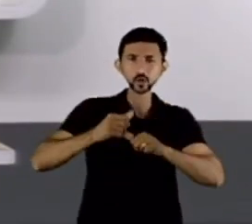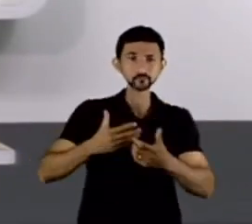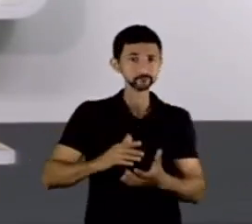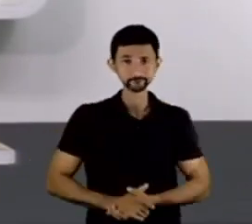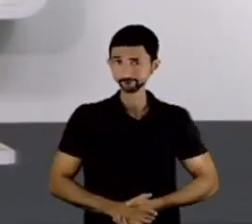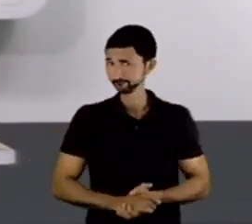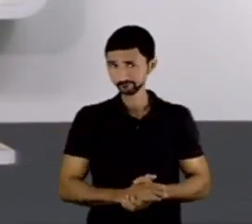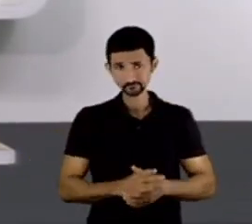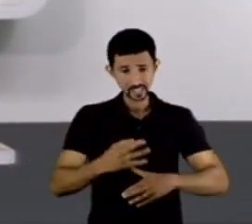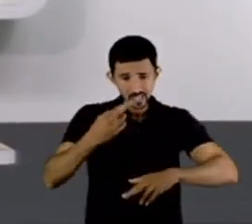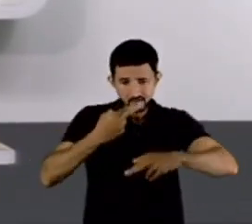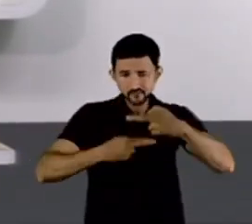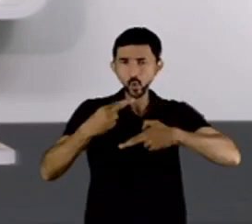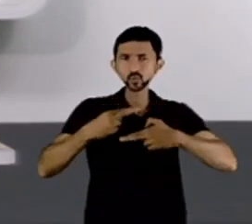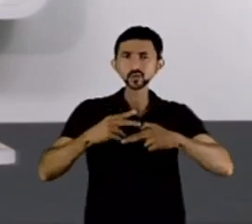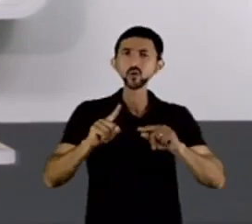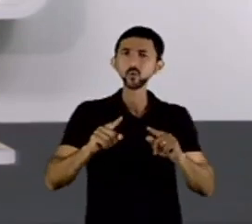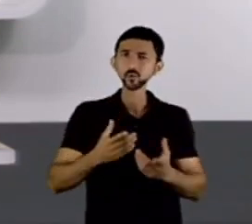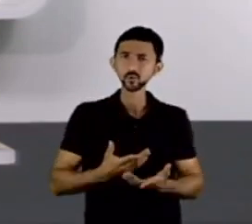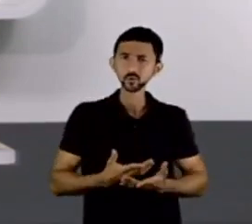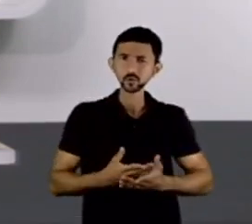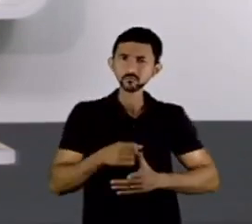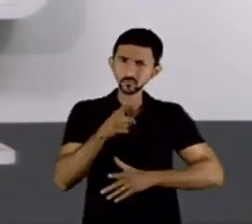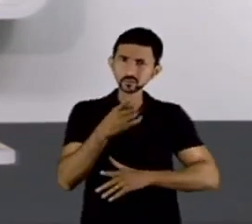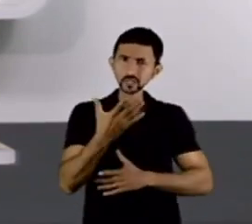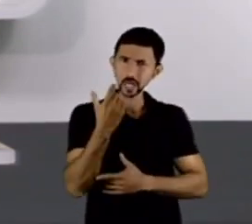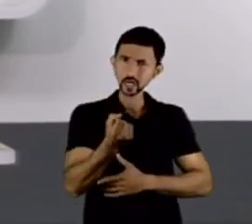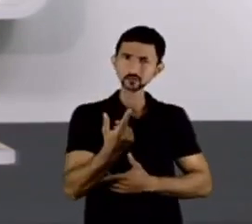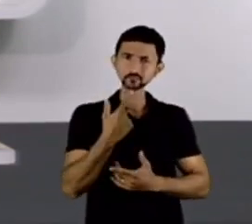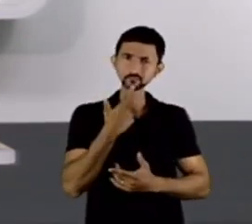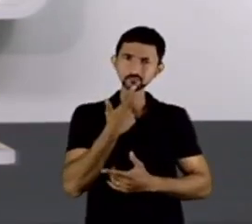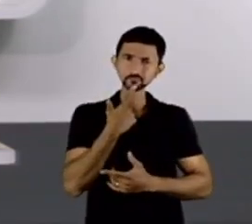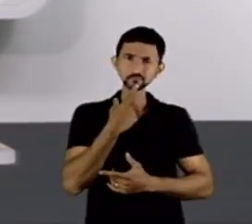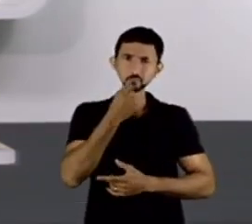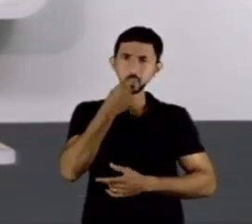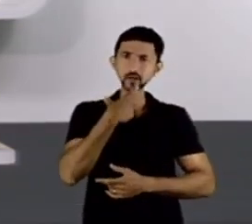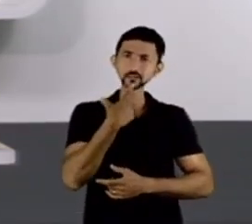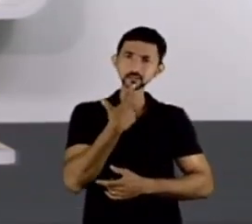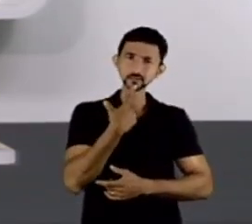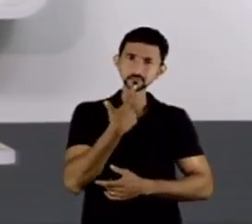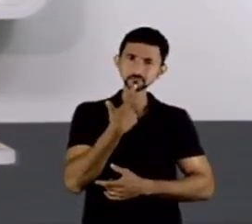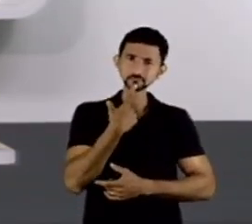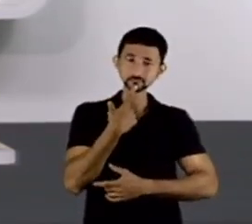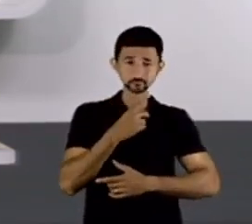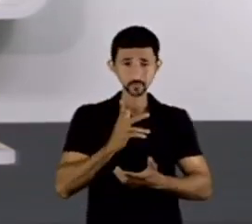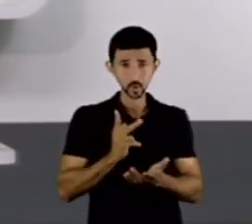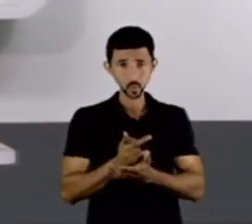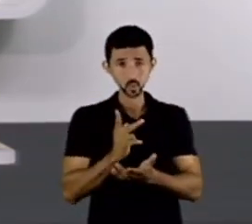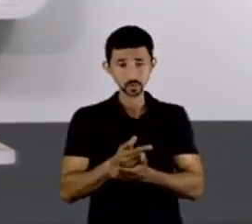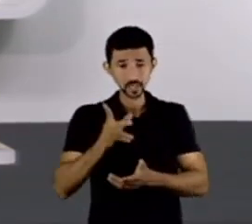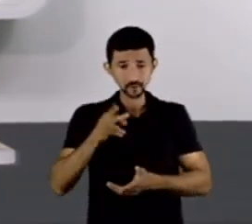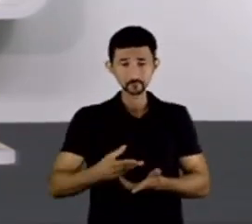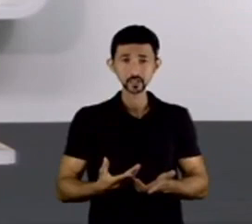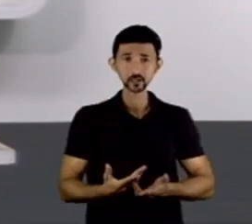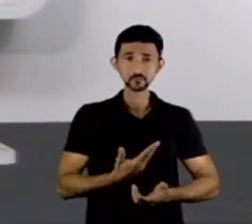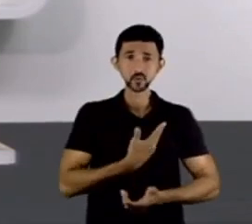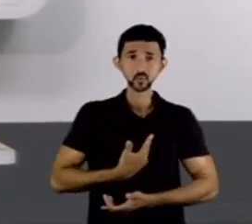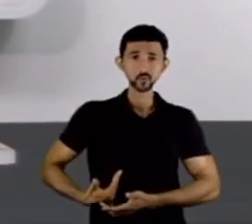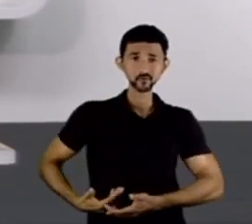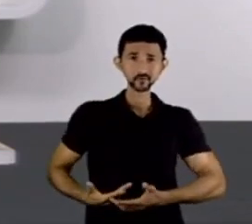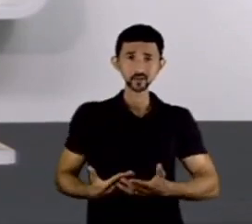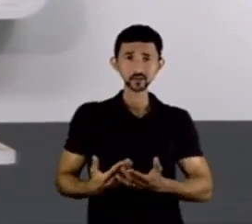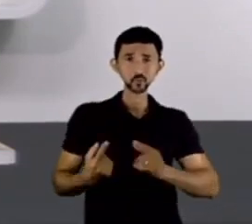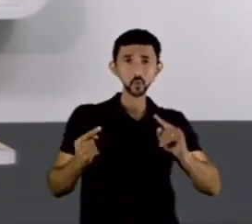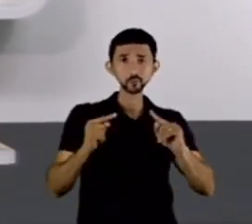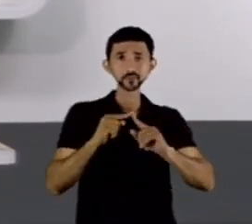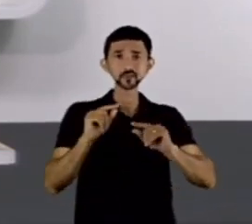foi revolução. E vocês? Para vocês? Continua representando as oligarquias. Que transformação, que grande